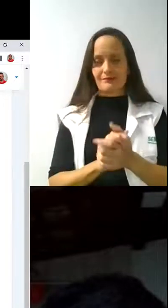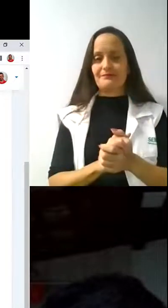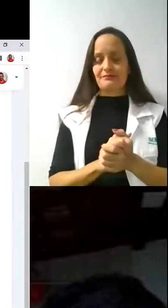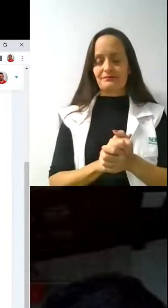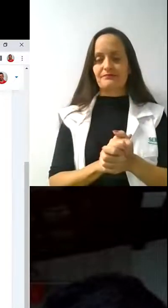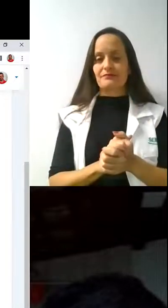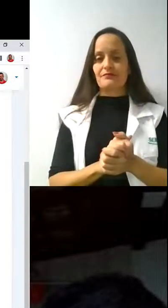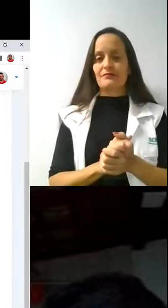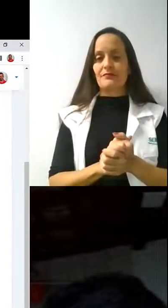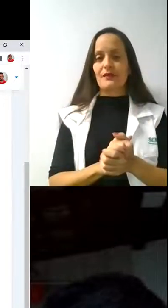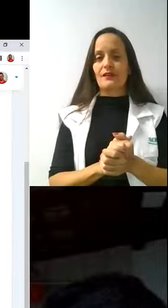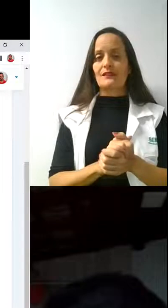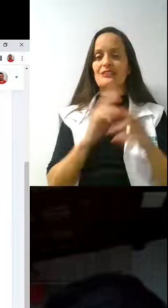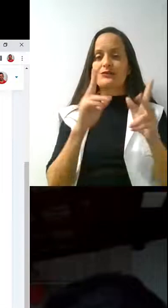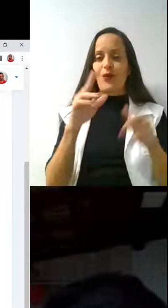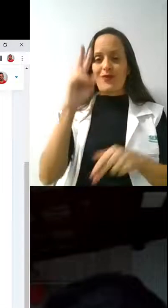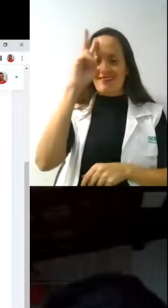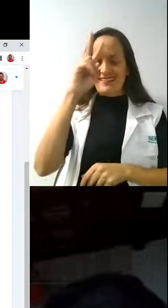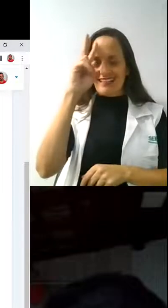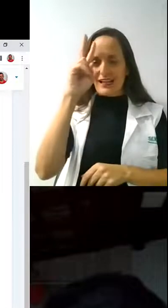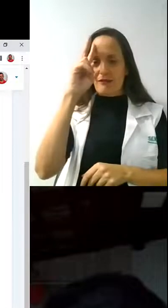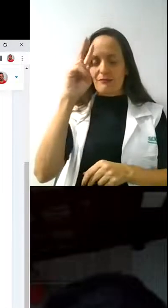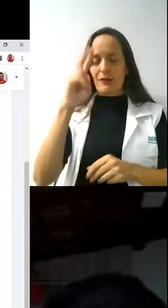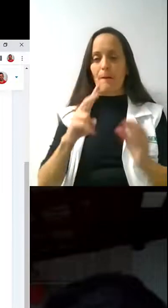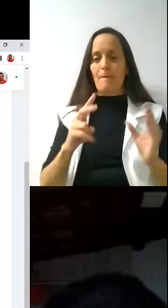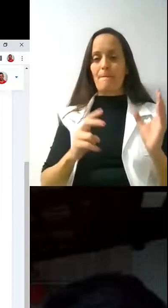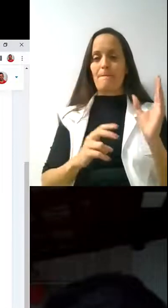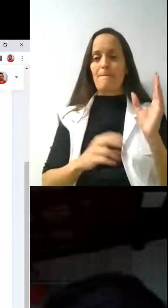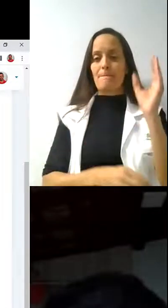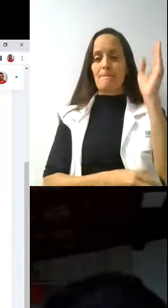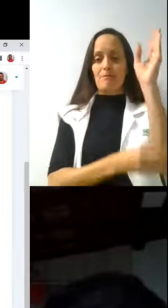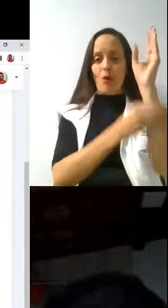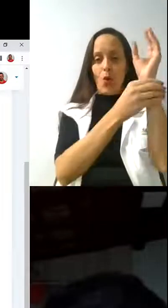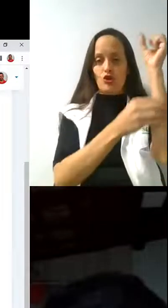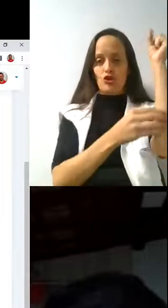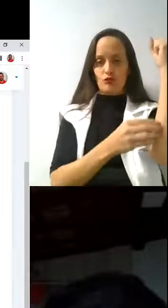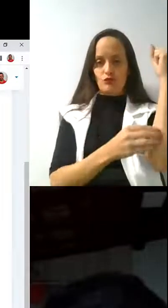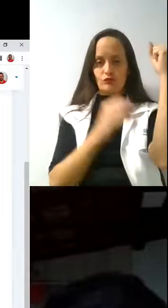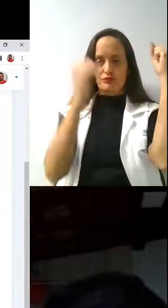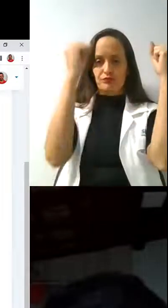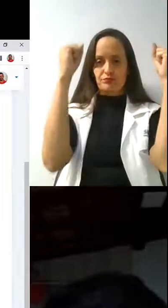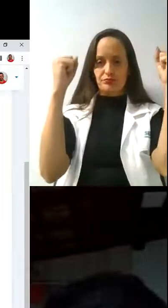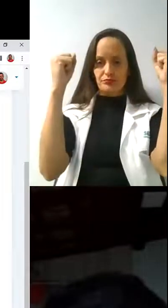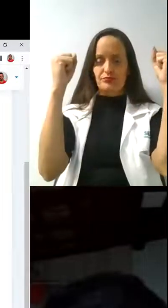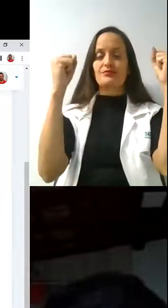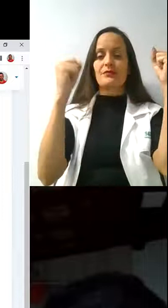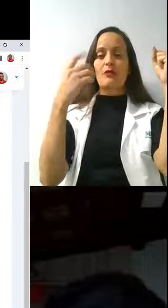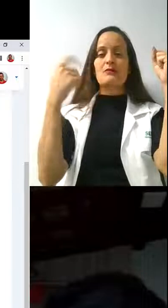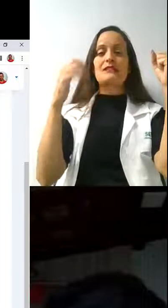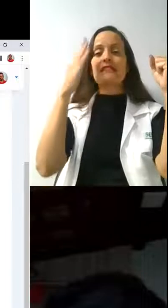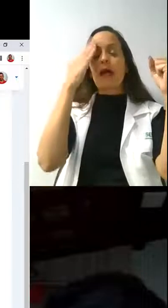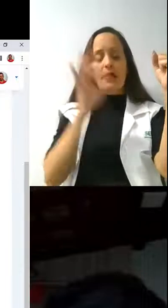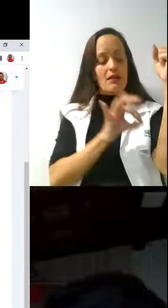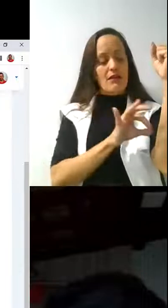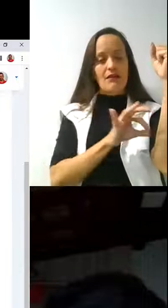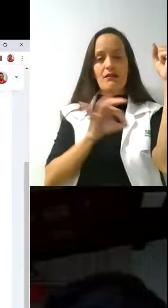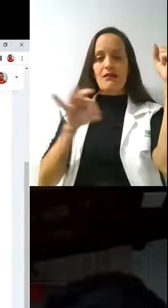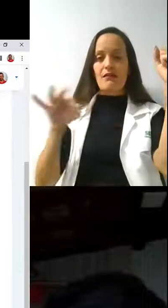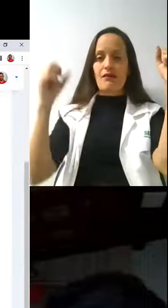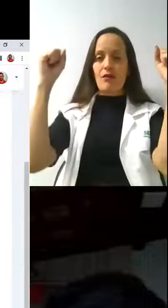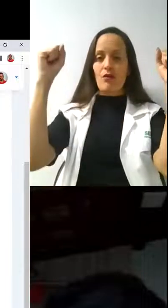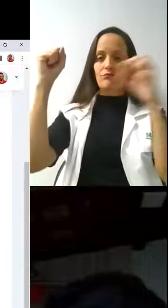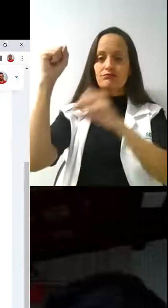entre 2 postes, né? Que a gente vai medir lá aqui na atividade. E aí você precisa representar isso num desenho.